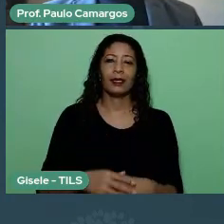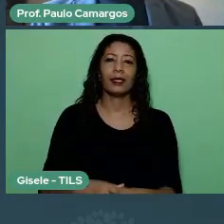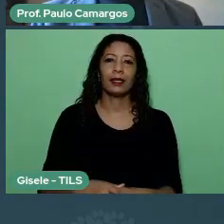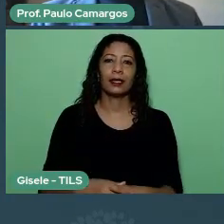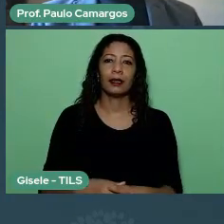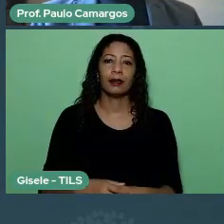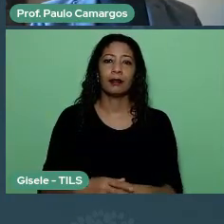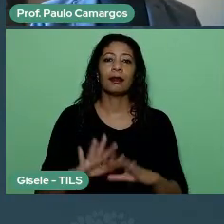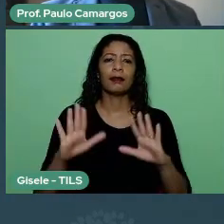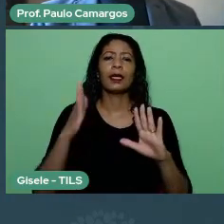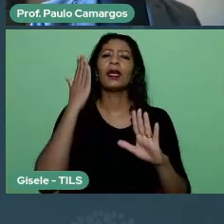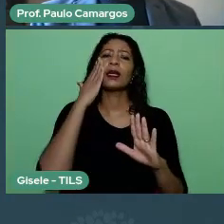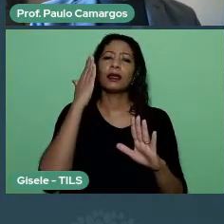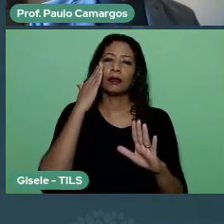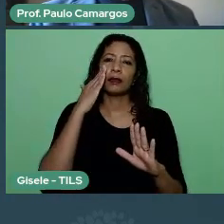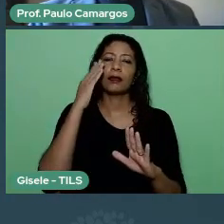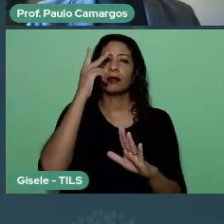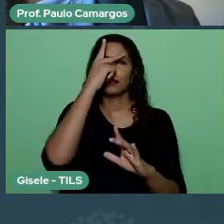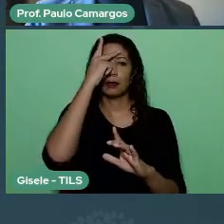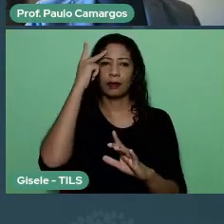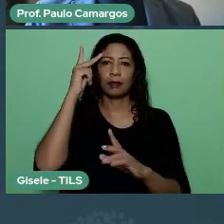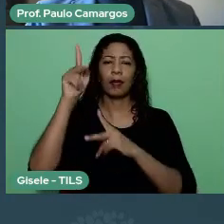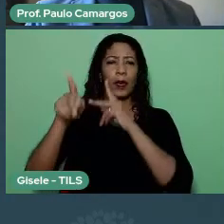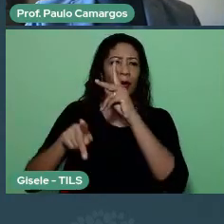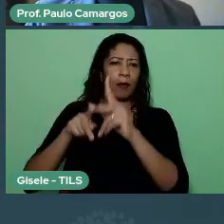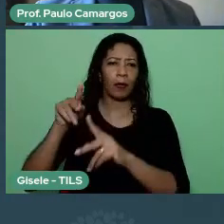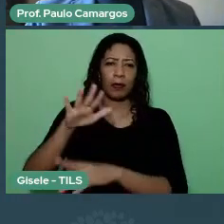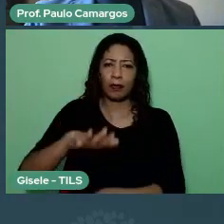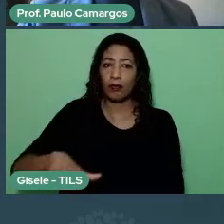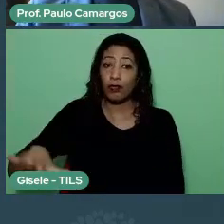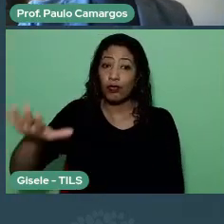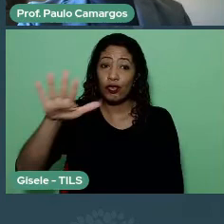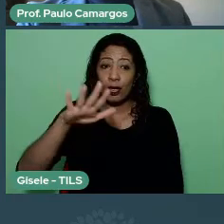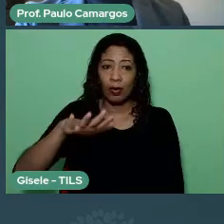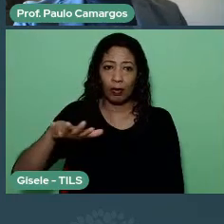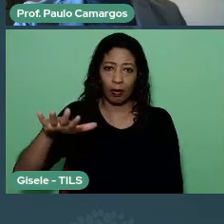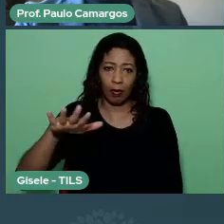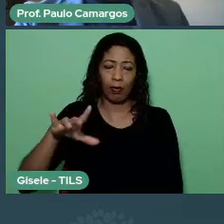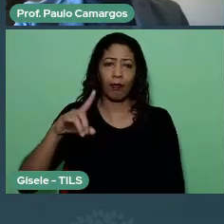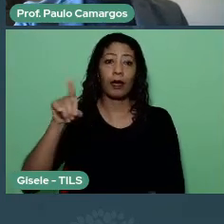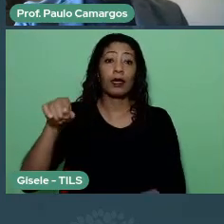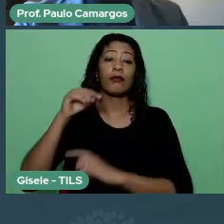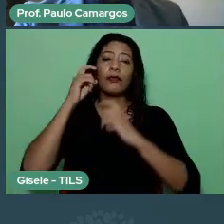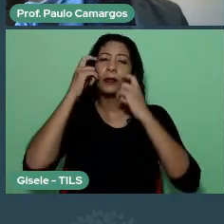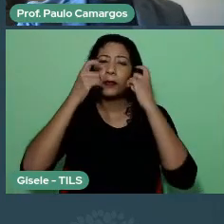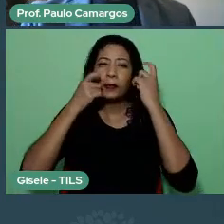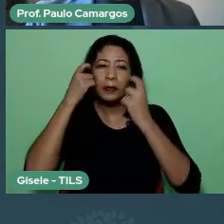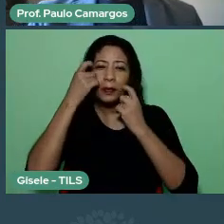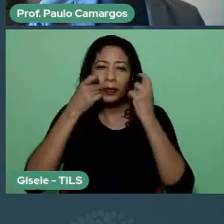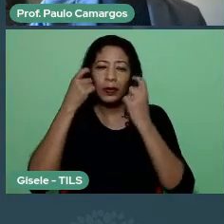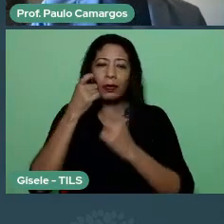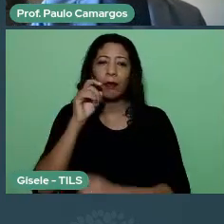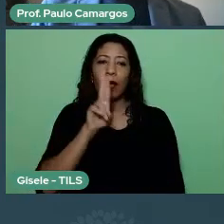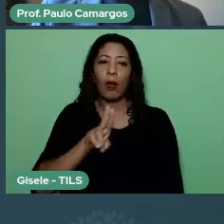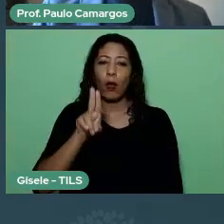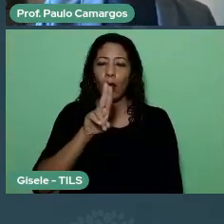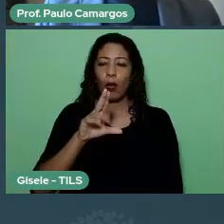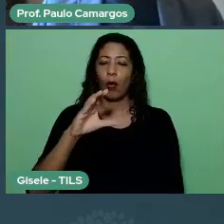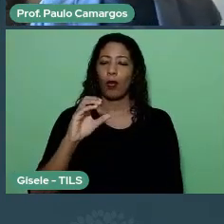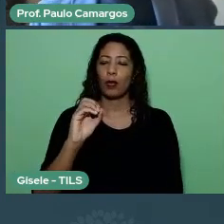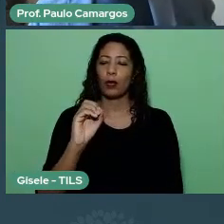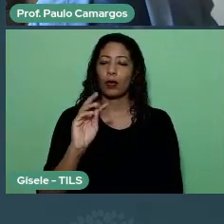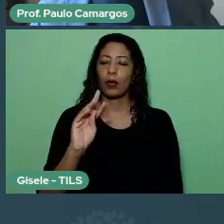entre a população leiga, principalmente, há uma preocupação com o uso de corticoide, porque,